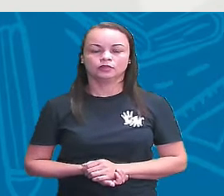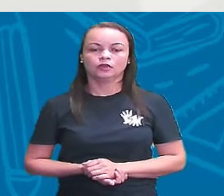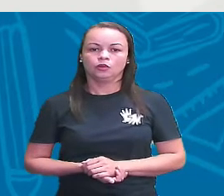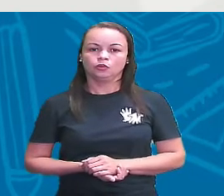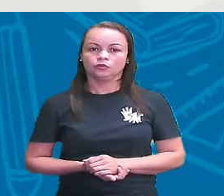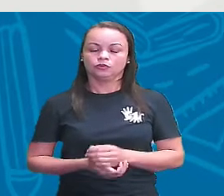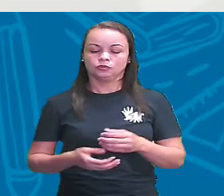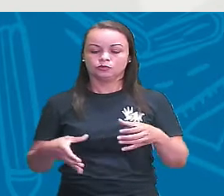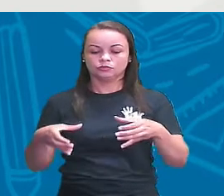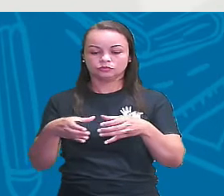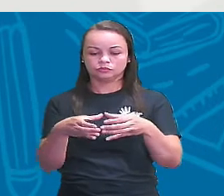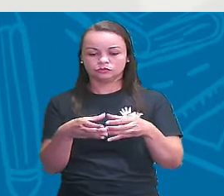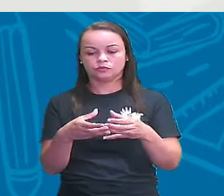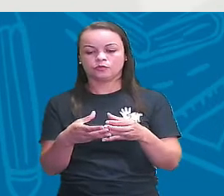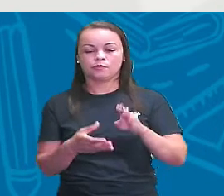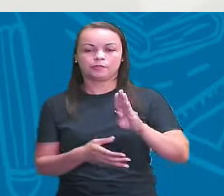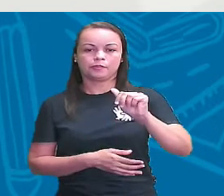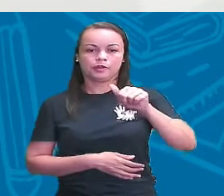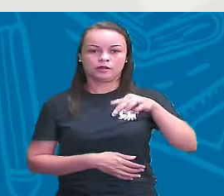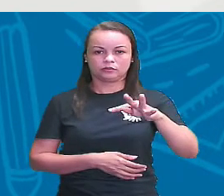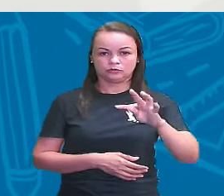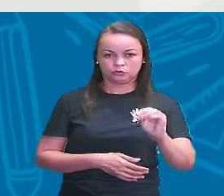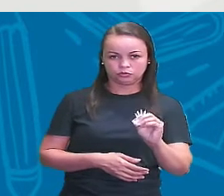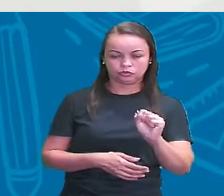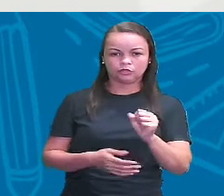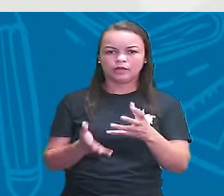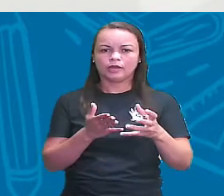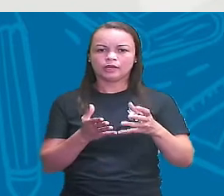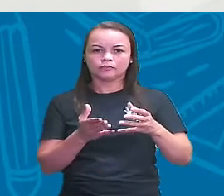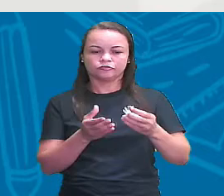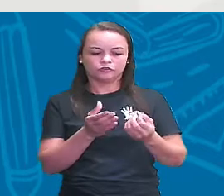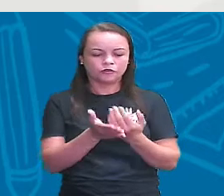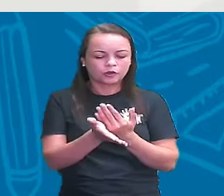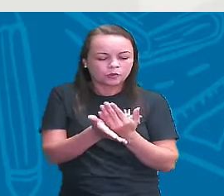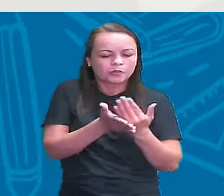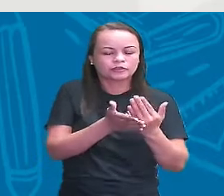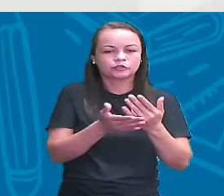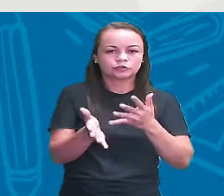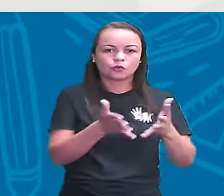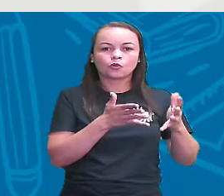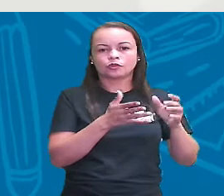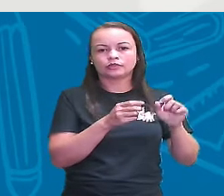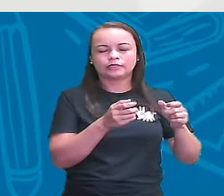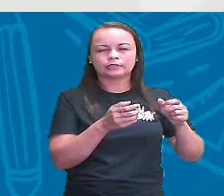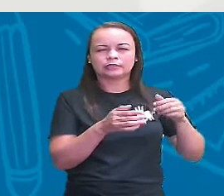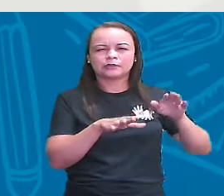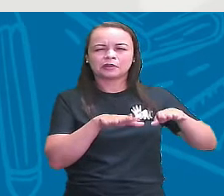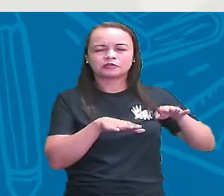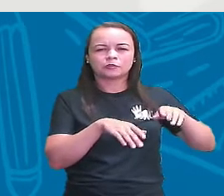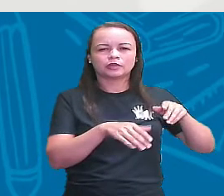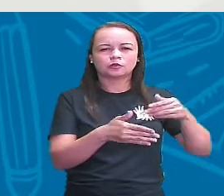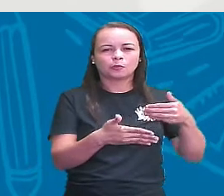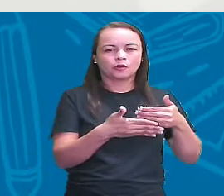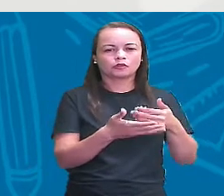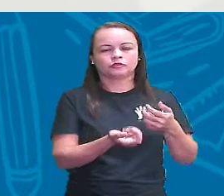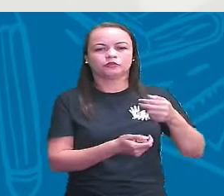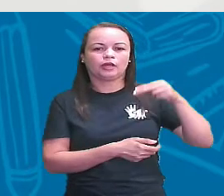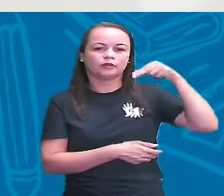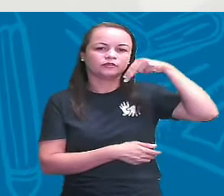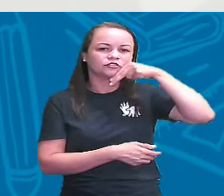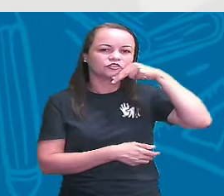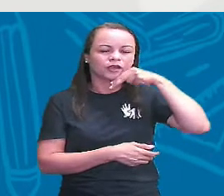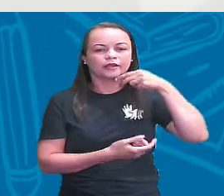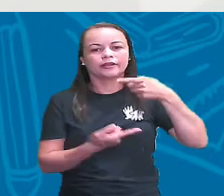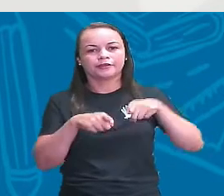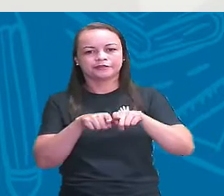né, provavelmente, ele se originou na fronteira da atual Nigéria e Camarões, por volta de 3.000 ou 4.000 anos